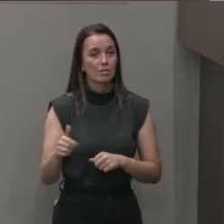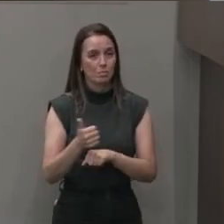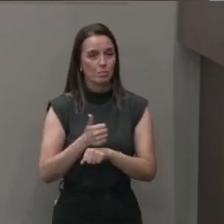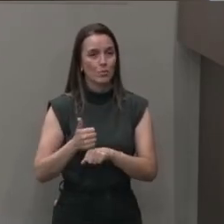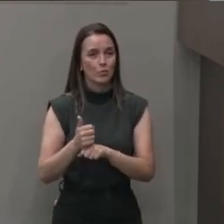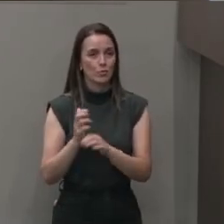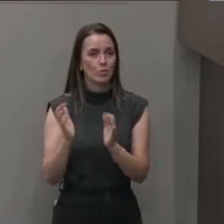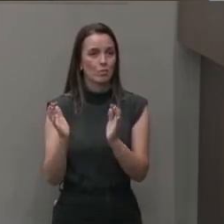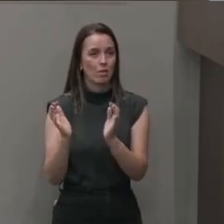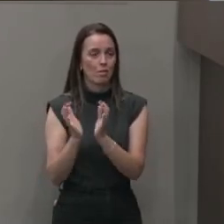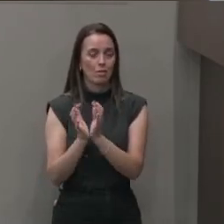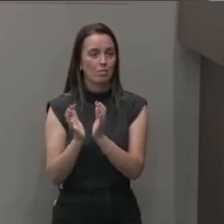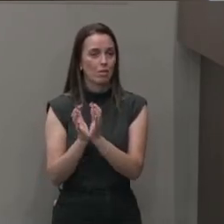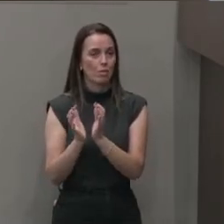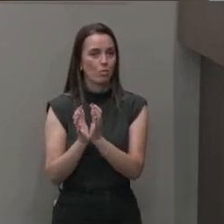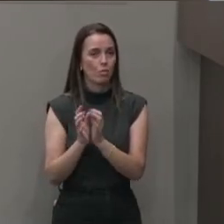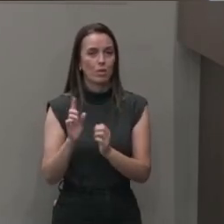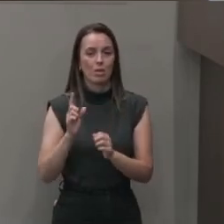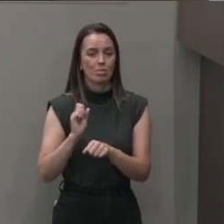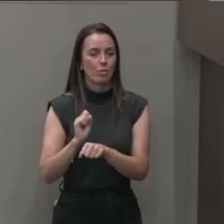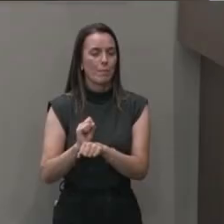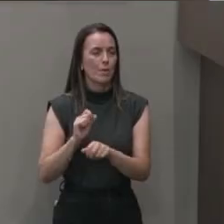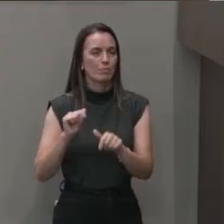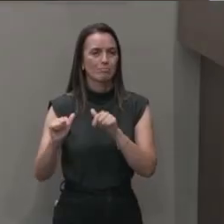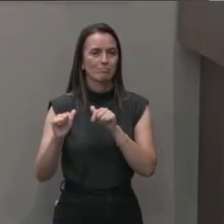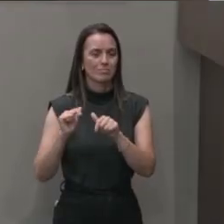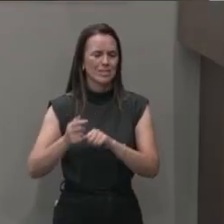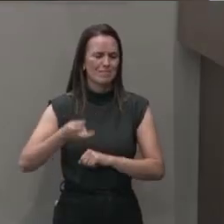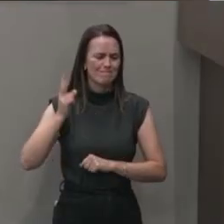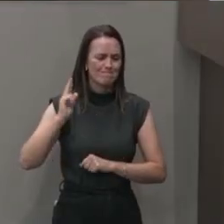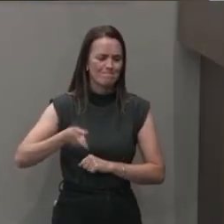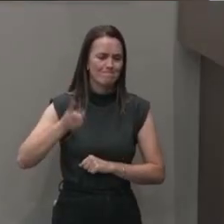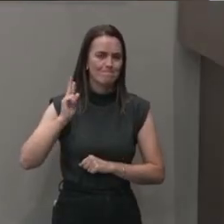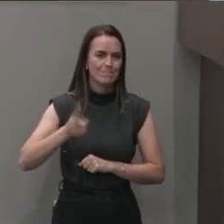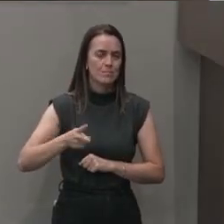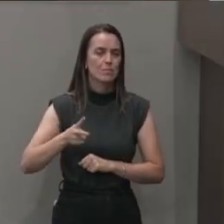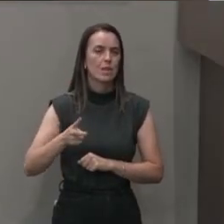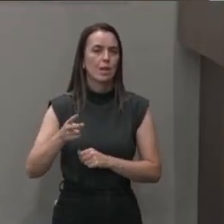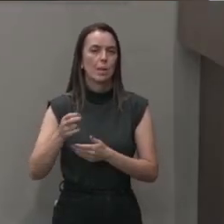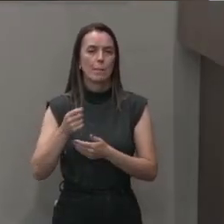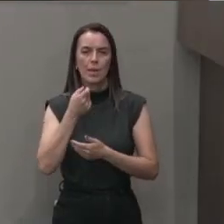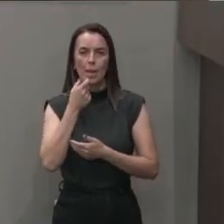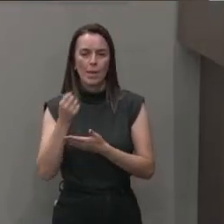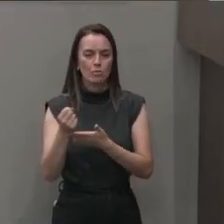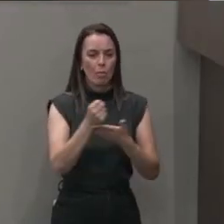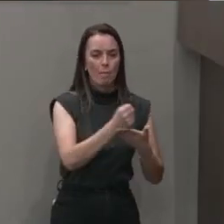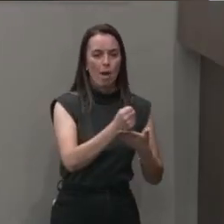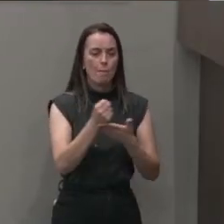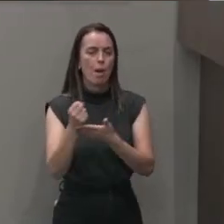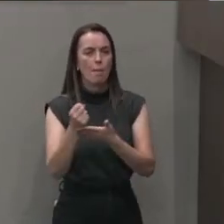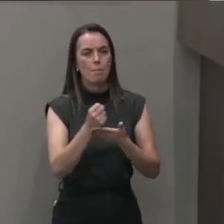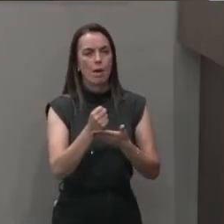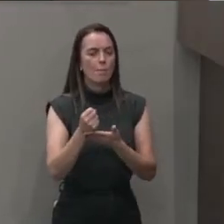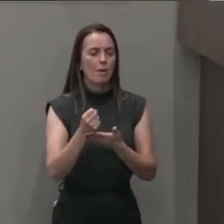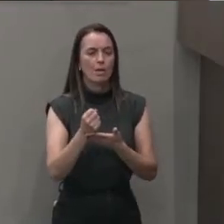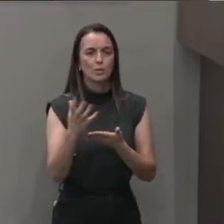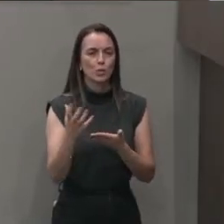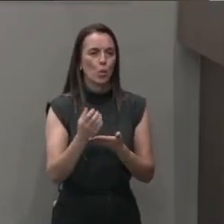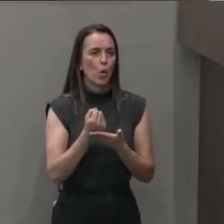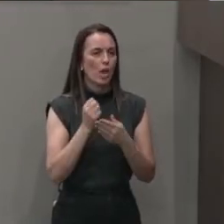claro. Não pararam. Os motoboys sempre trabalhando, levando medicamento, socorrendo os nossos